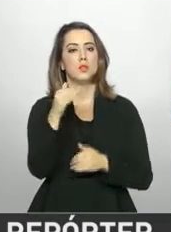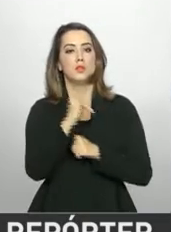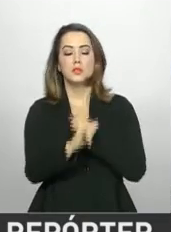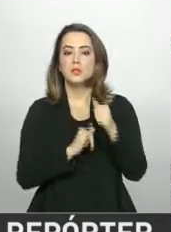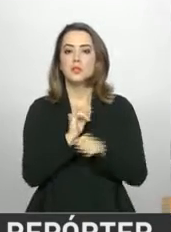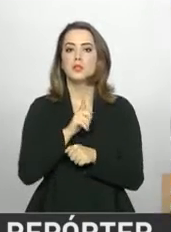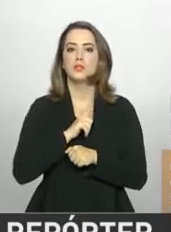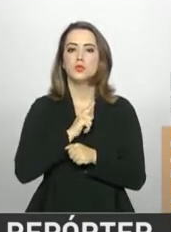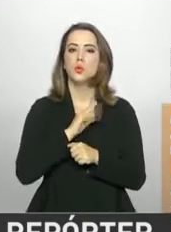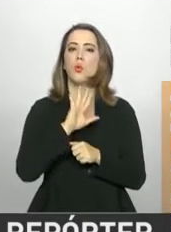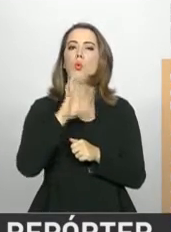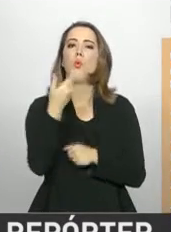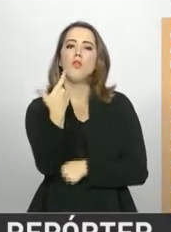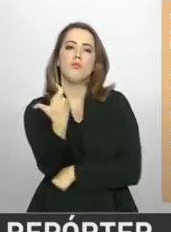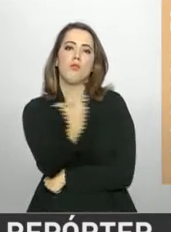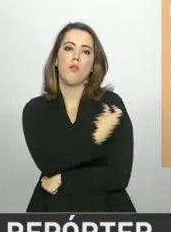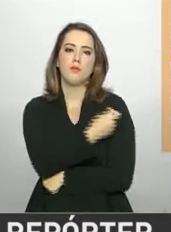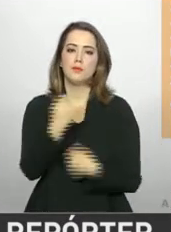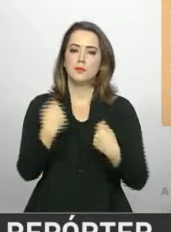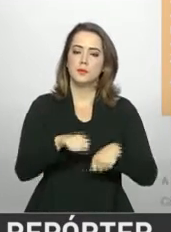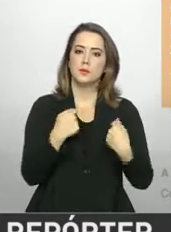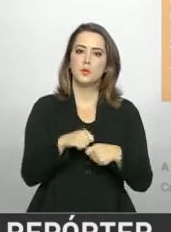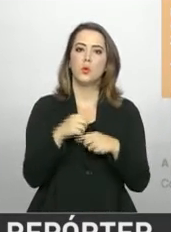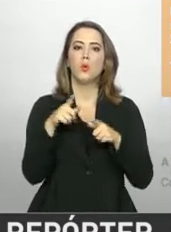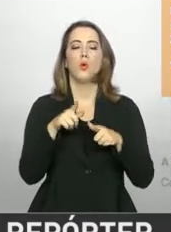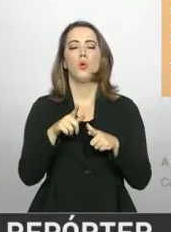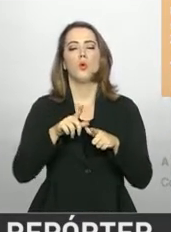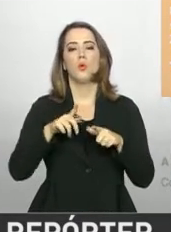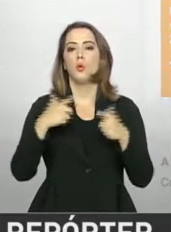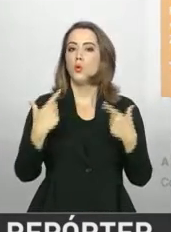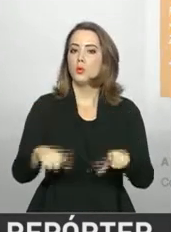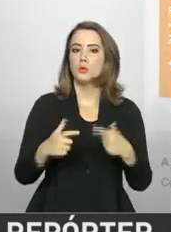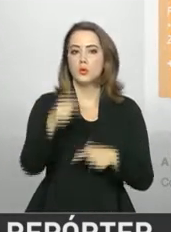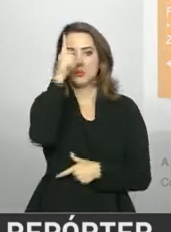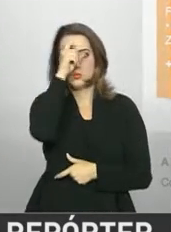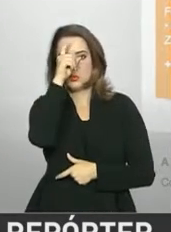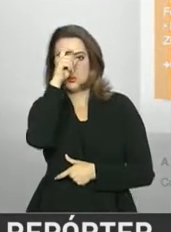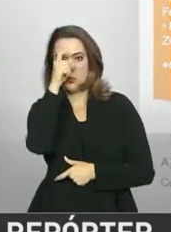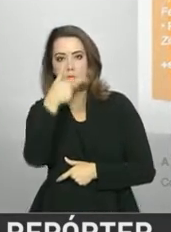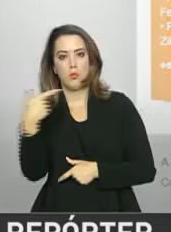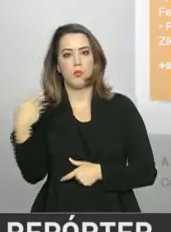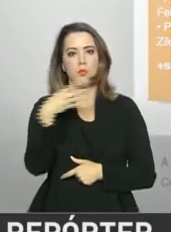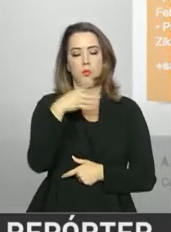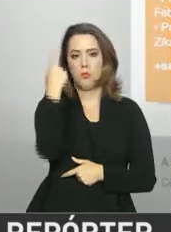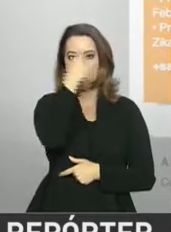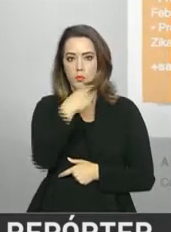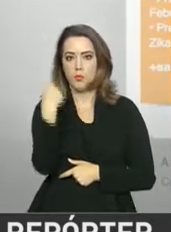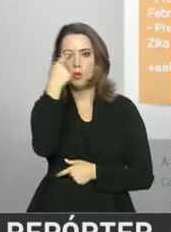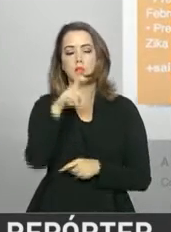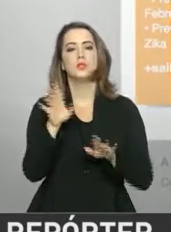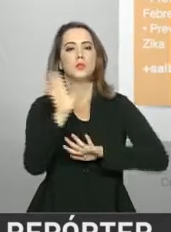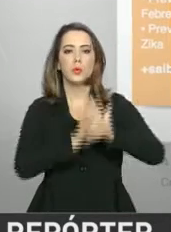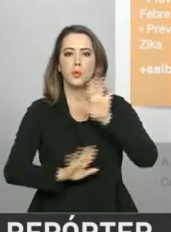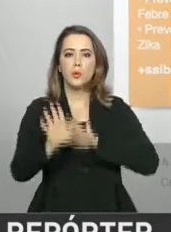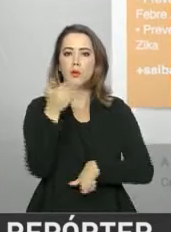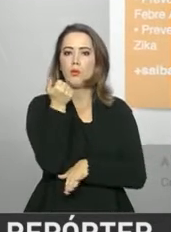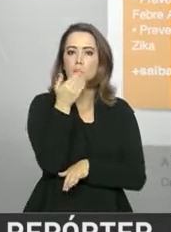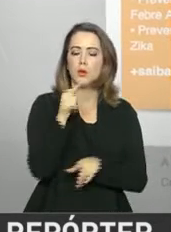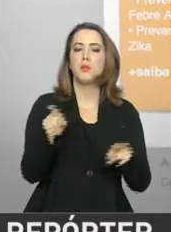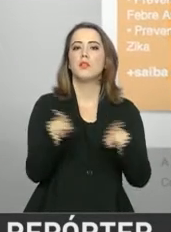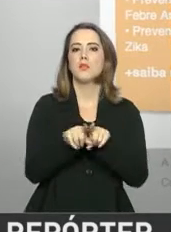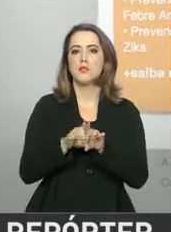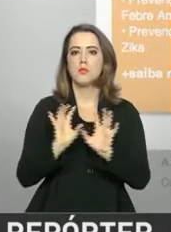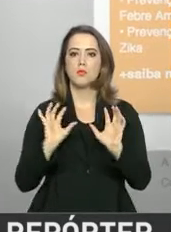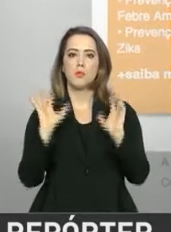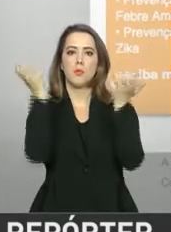como vacinas que devem ser tomadas, unidades de pronto atendimento 24 horas, cuidados com alimentação e com o clima. A ideia é que